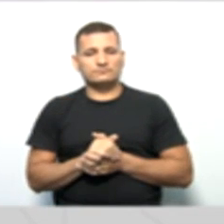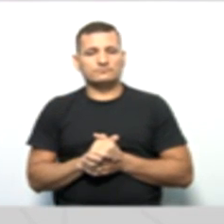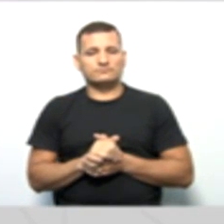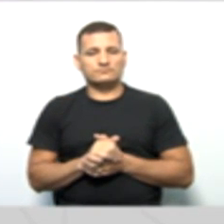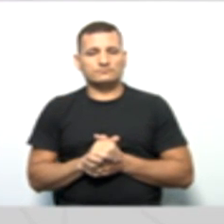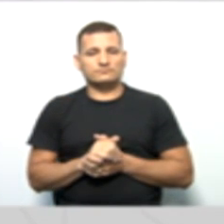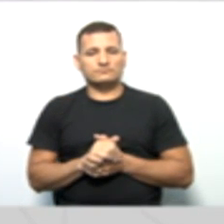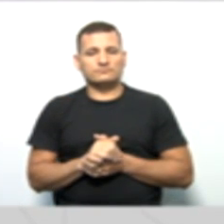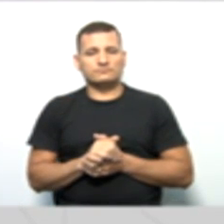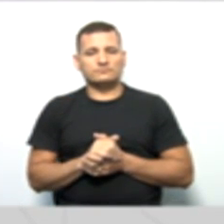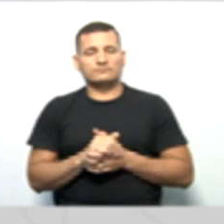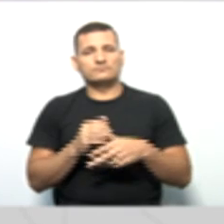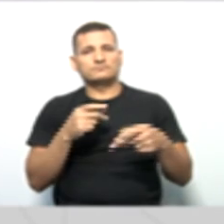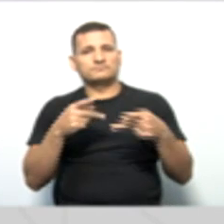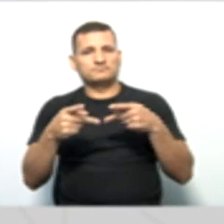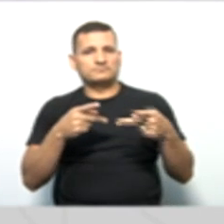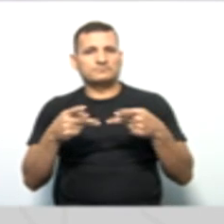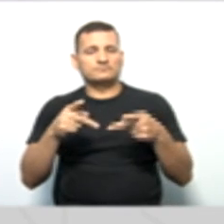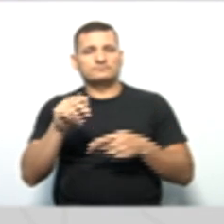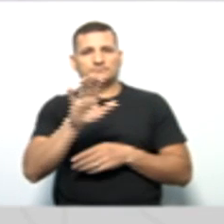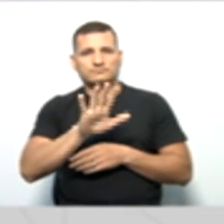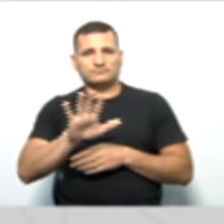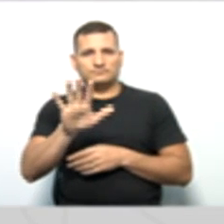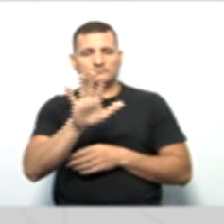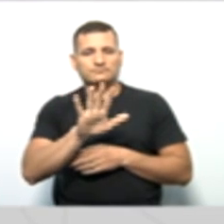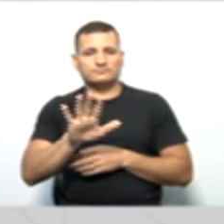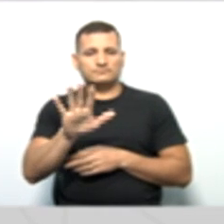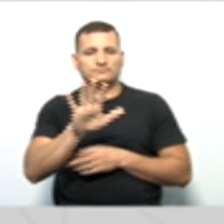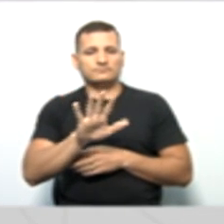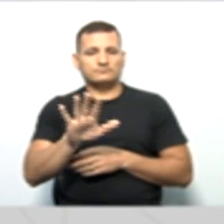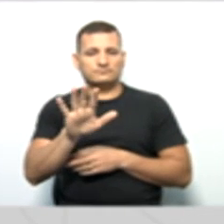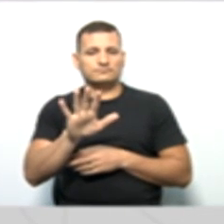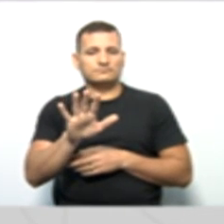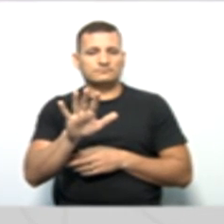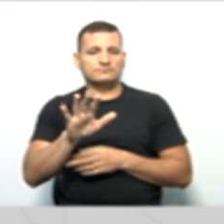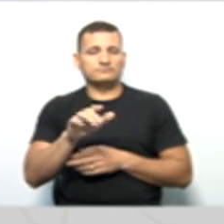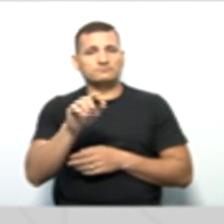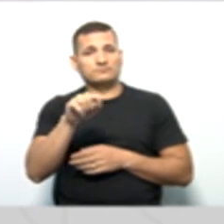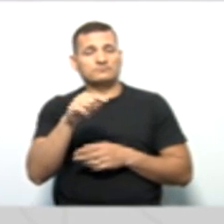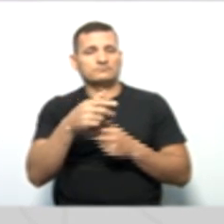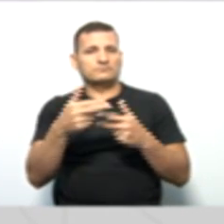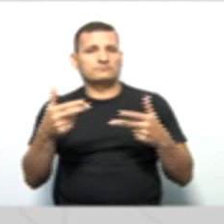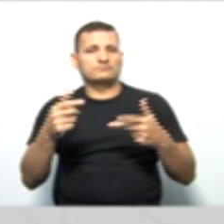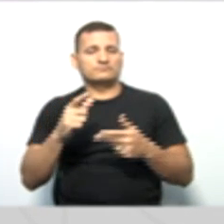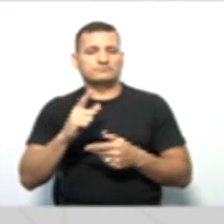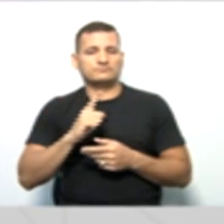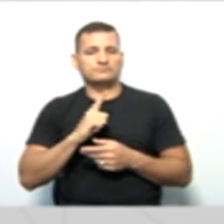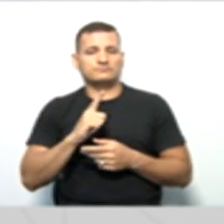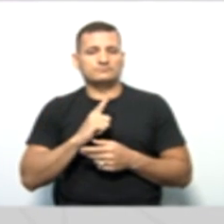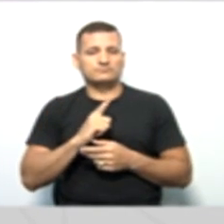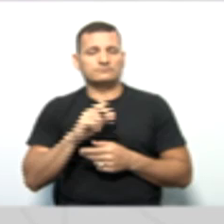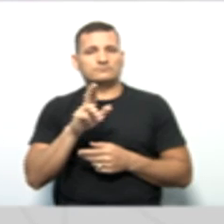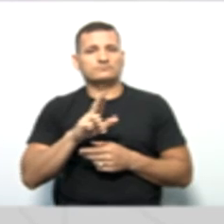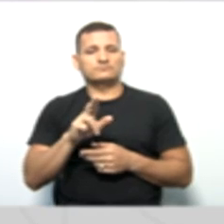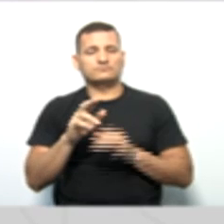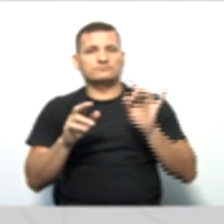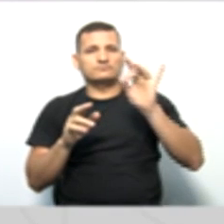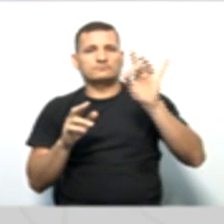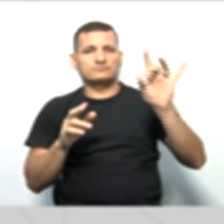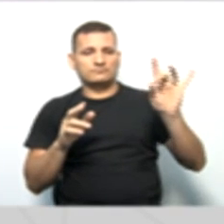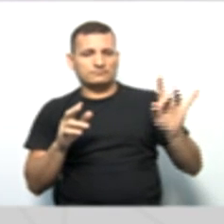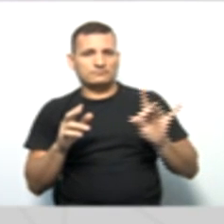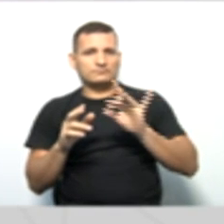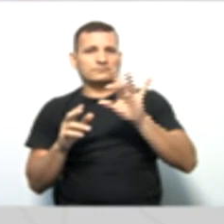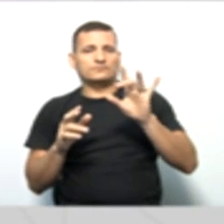modelo que, ó, no meu projeto de interface. Então aqui são os elementos que eu tenho, tá? Vou usar cada modelo desse